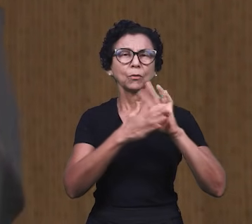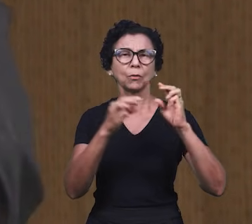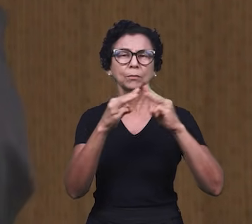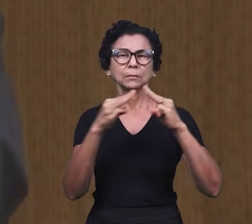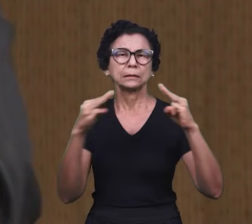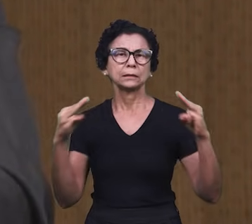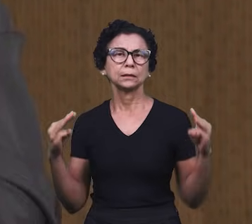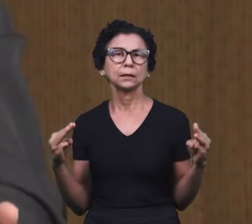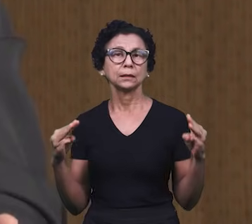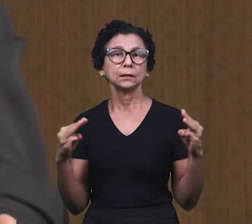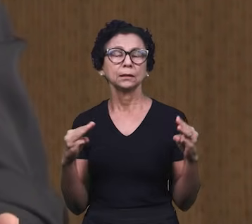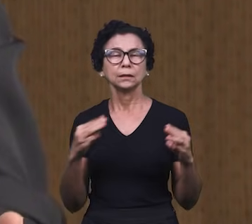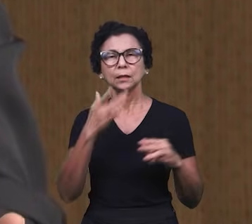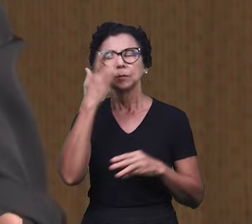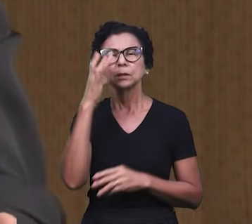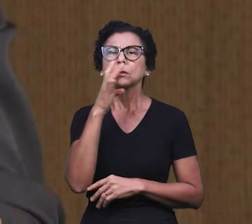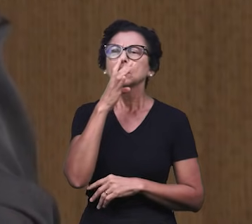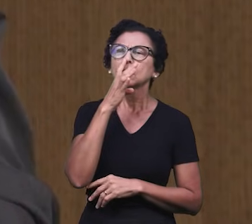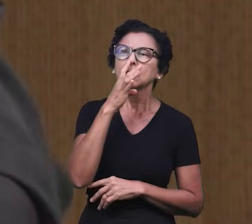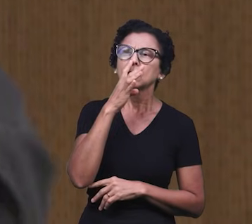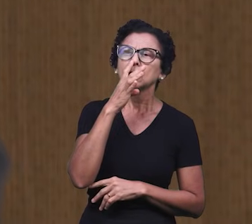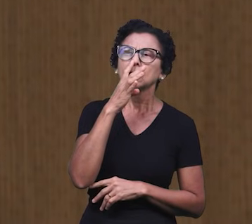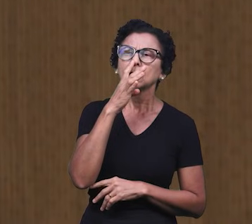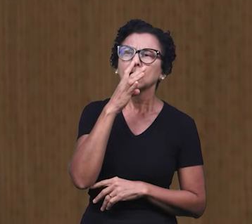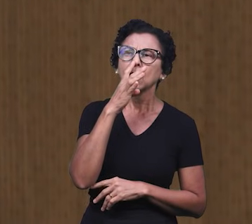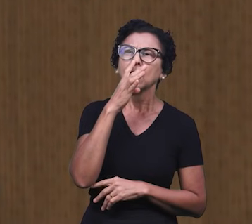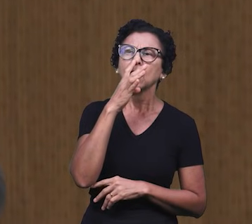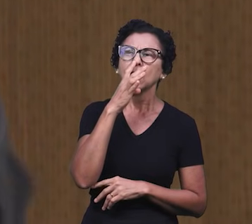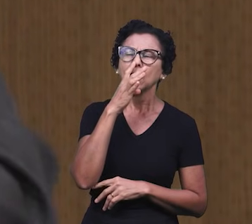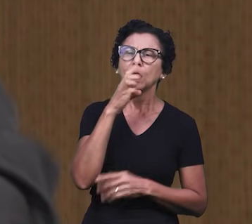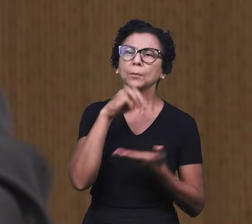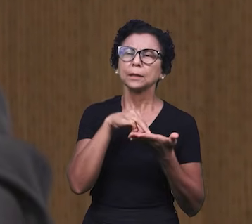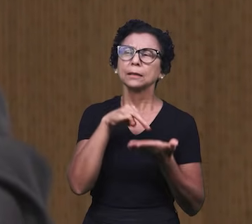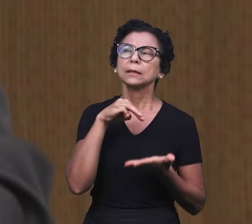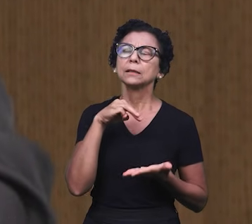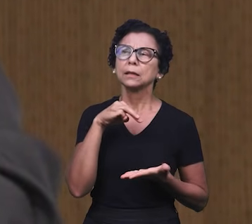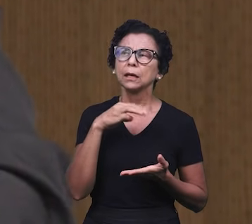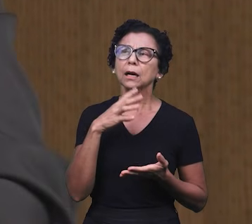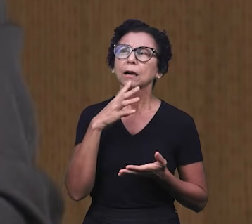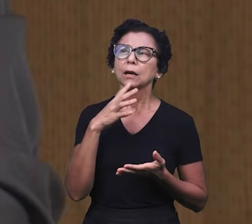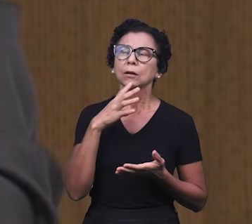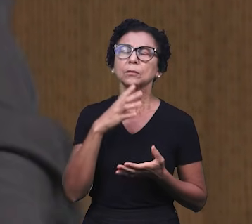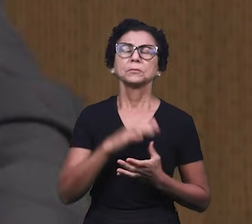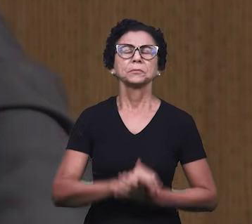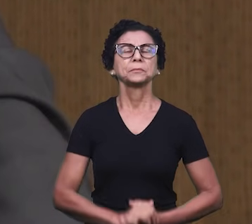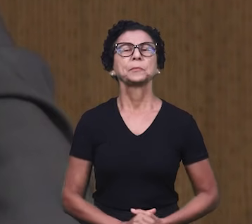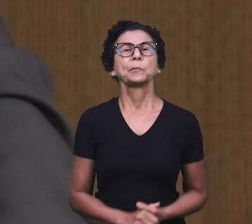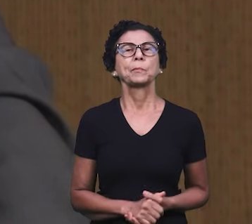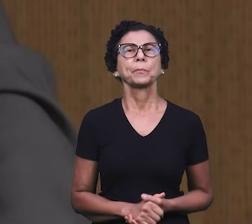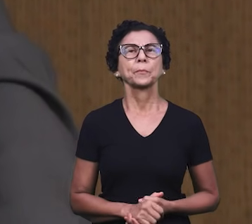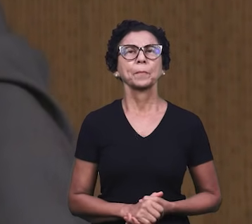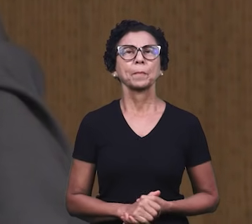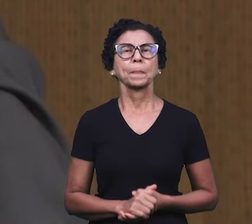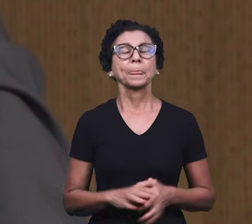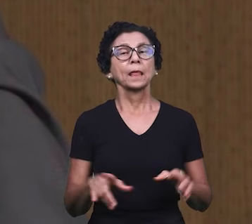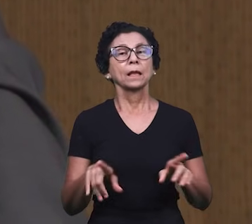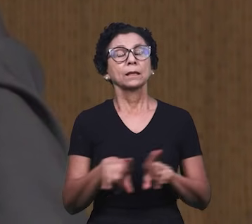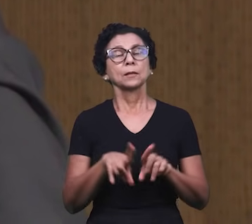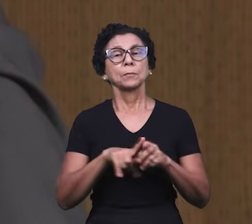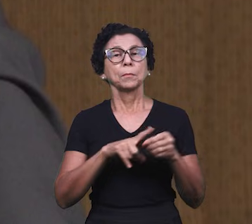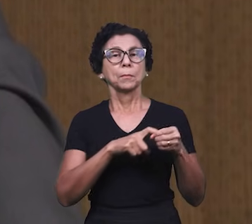ver, para nos conhecer, Então isso é uma coisa da nossa TV aberta. Agora nós temos